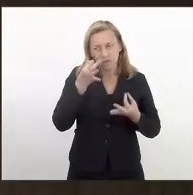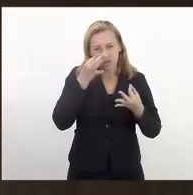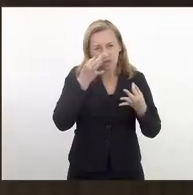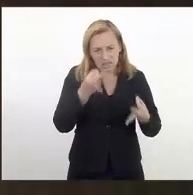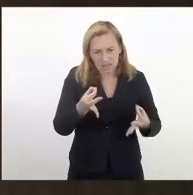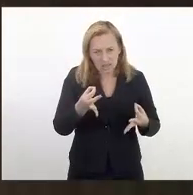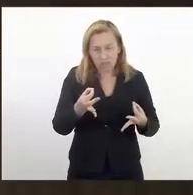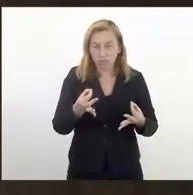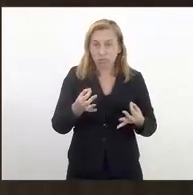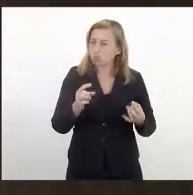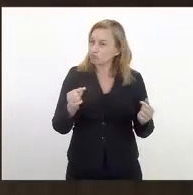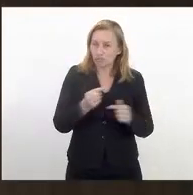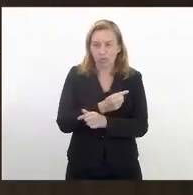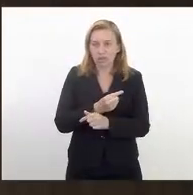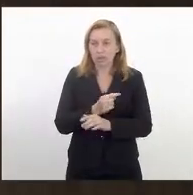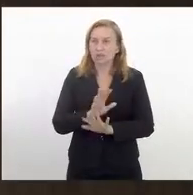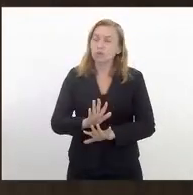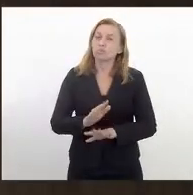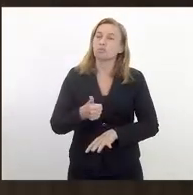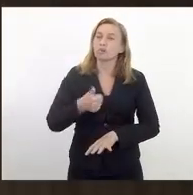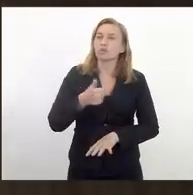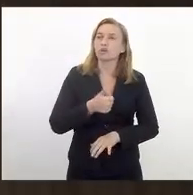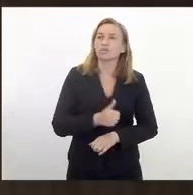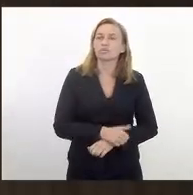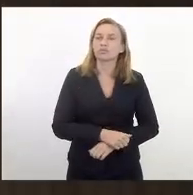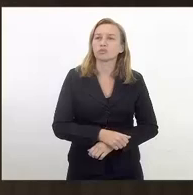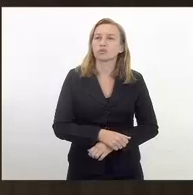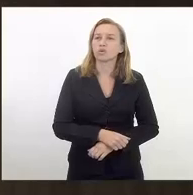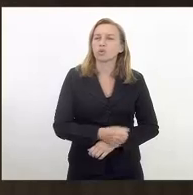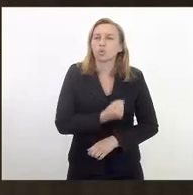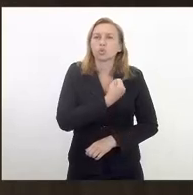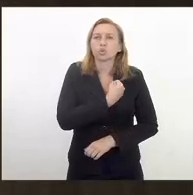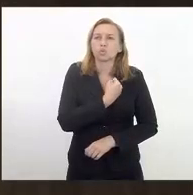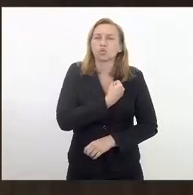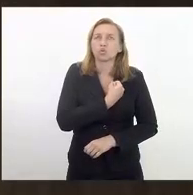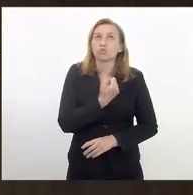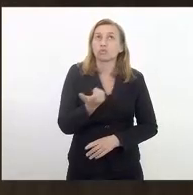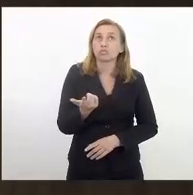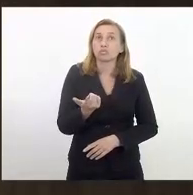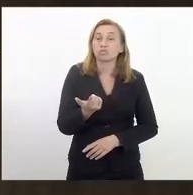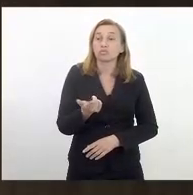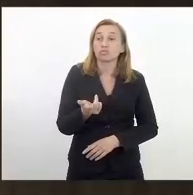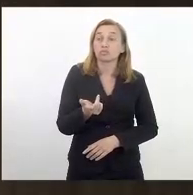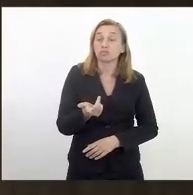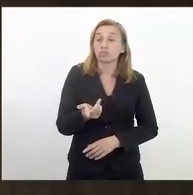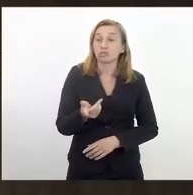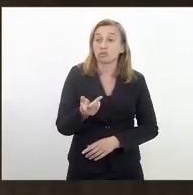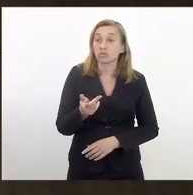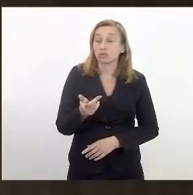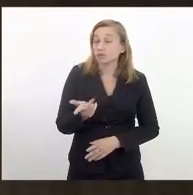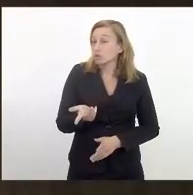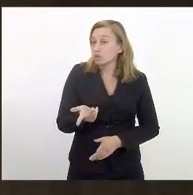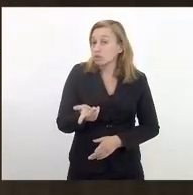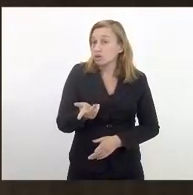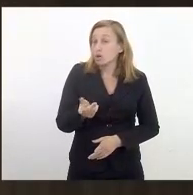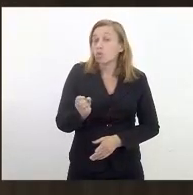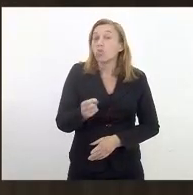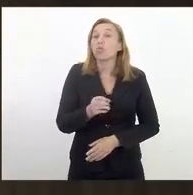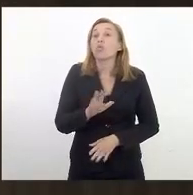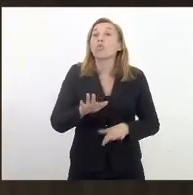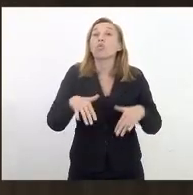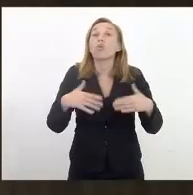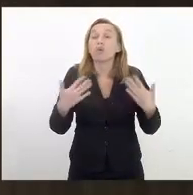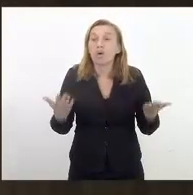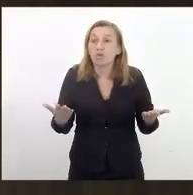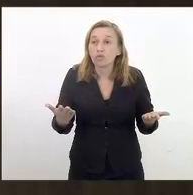em primeiro lugar e os números falam por si mesmos Qual foi o